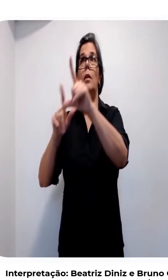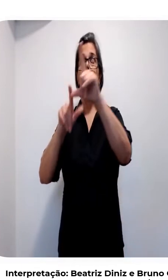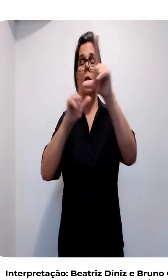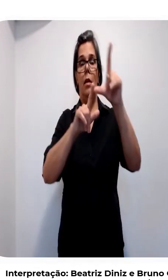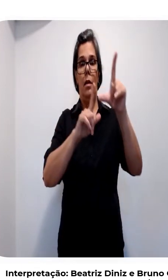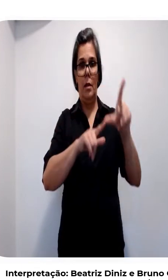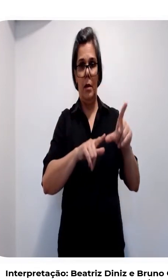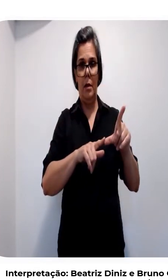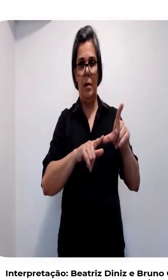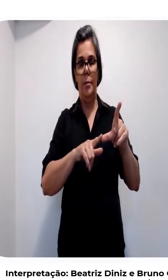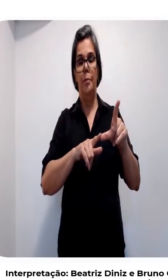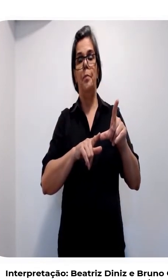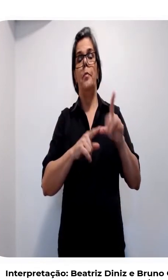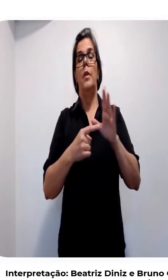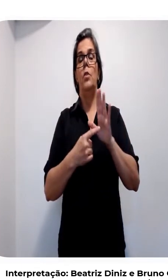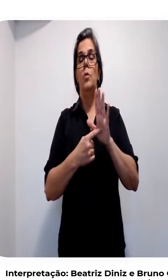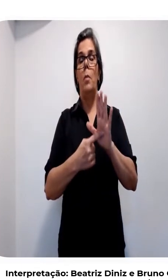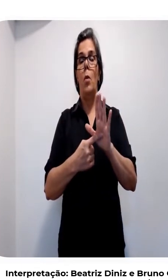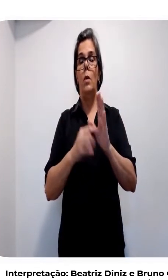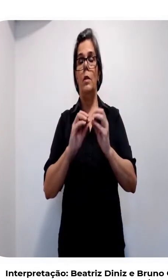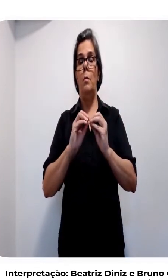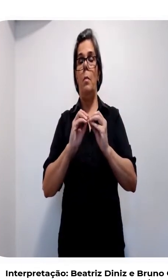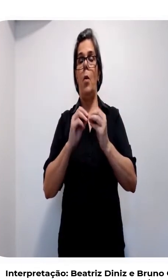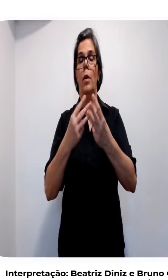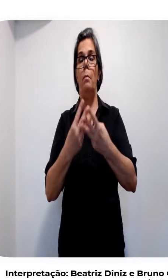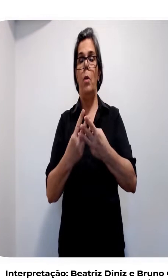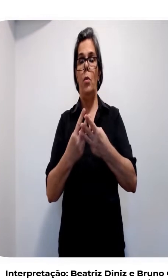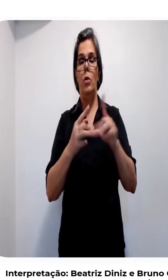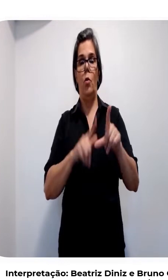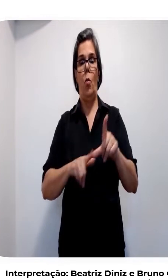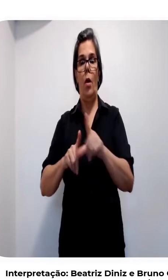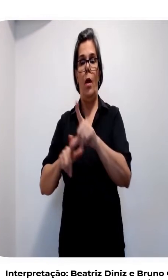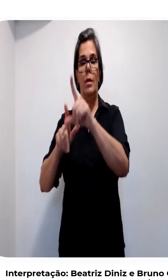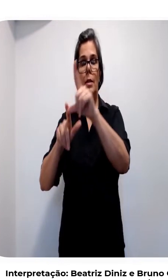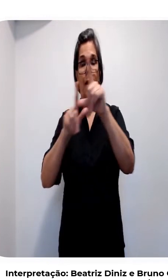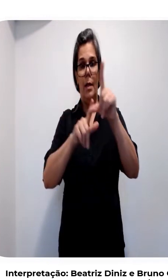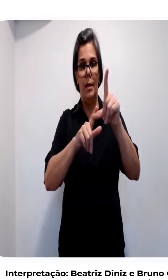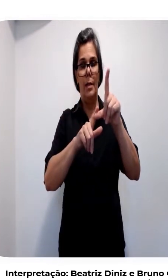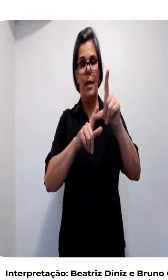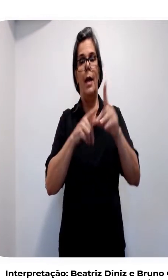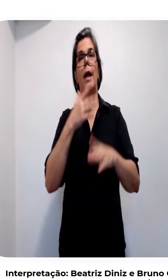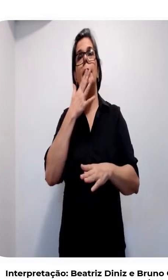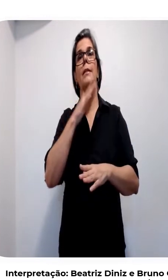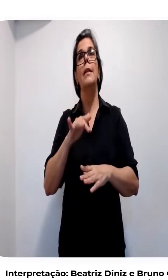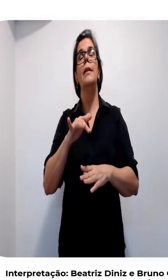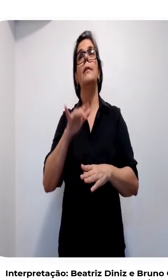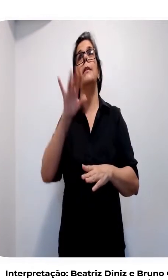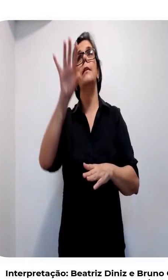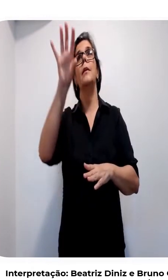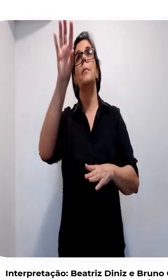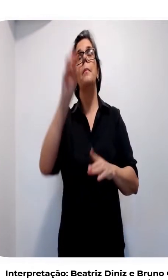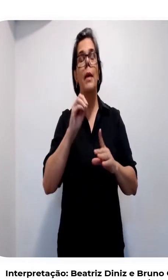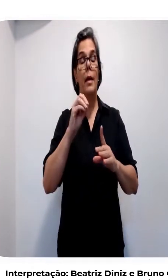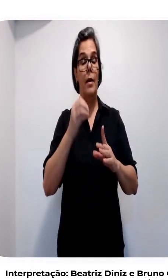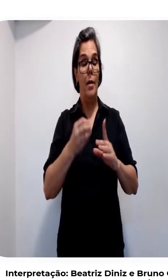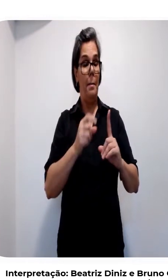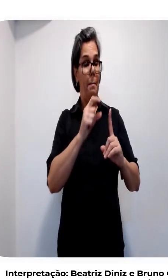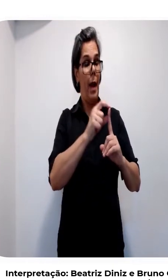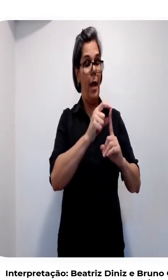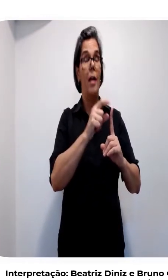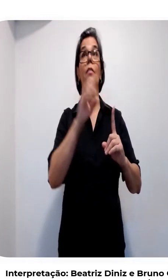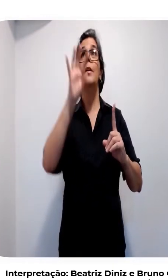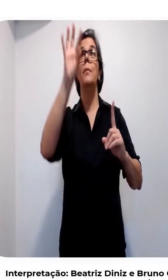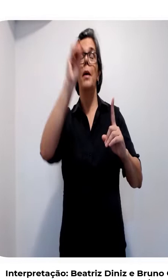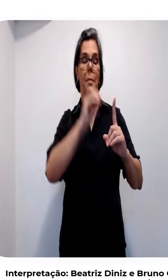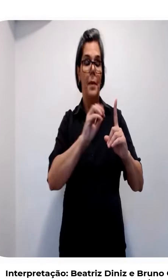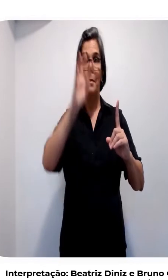coloca as letras no PowerPoint para que as crianças consigam mexer essas letras. Vamos colocar essa letra nessa